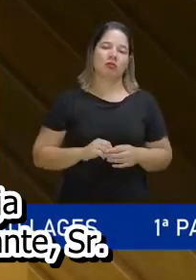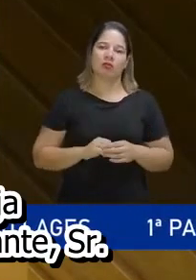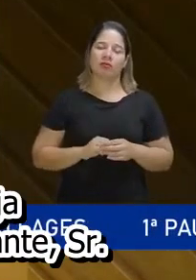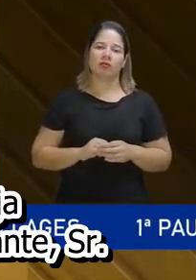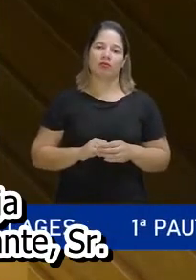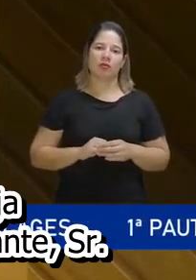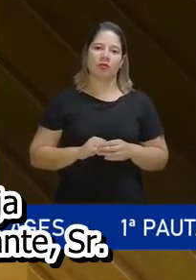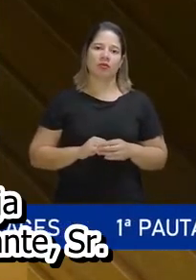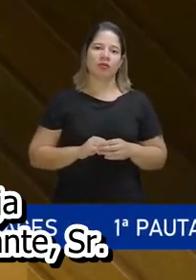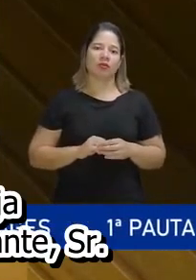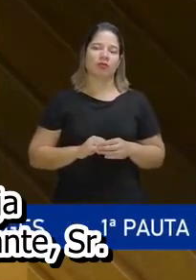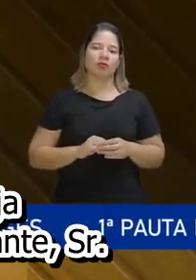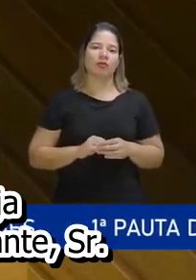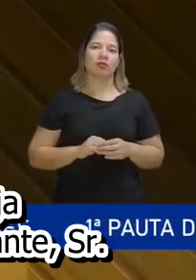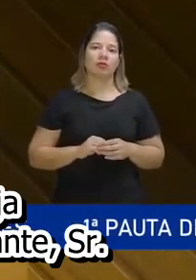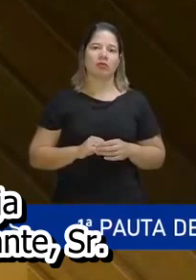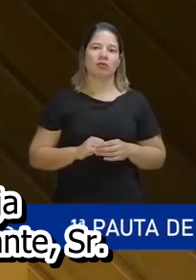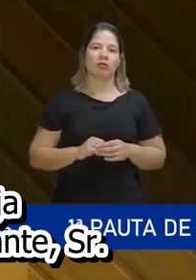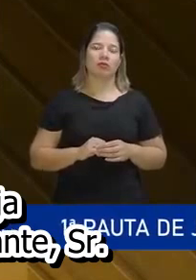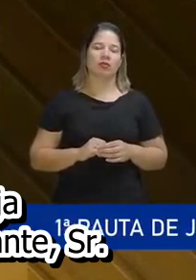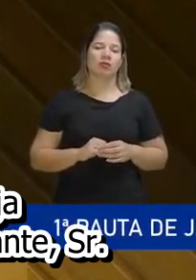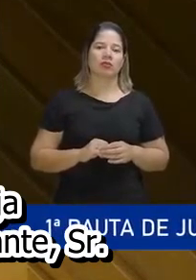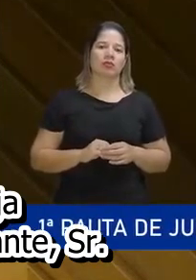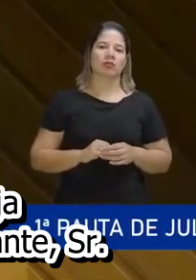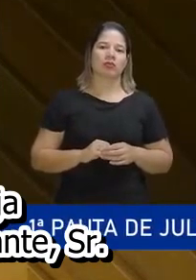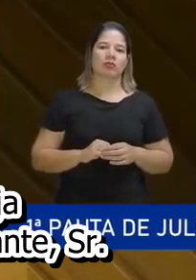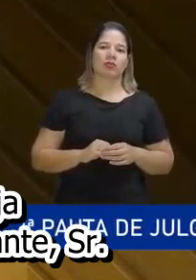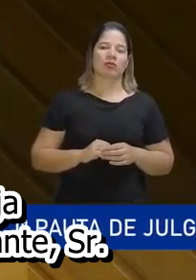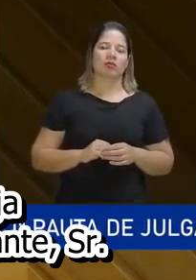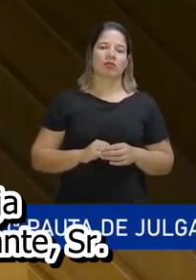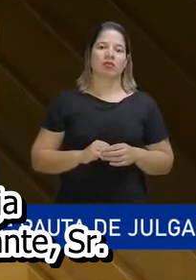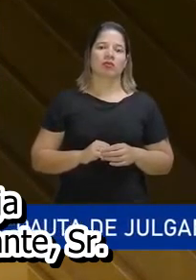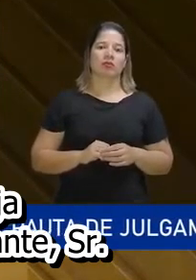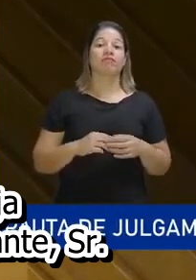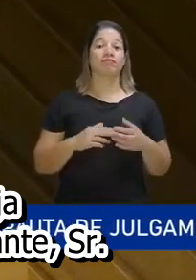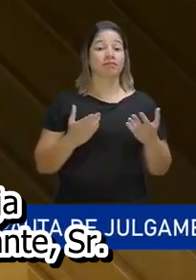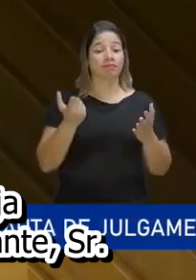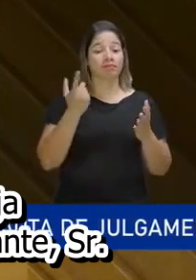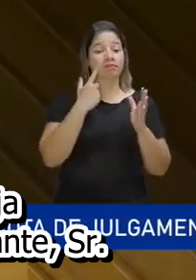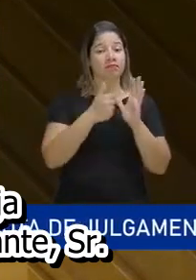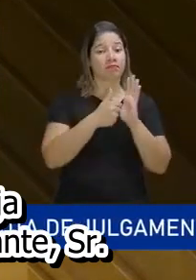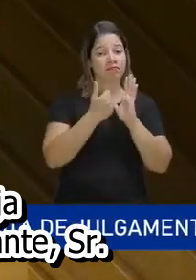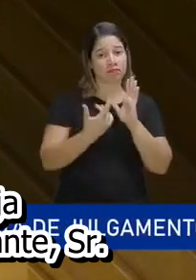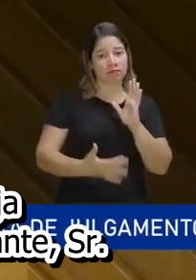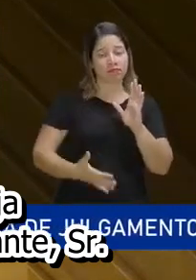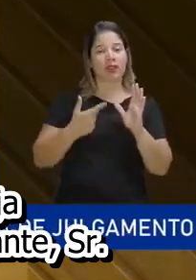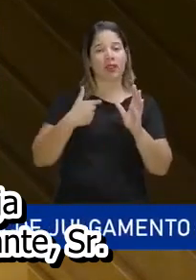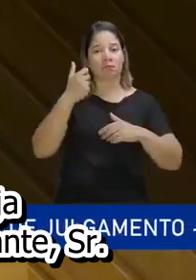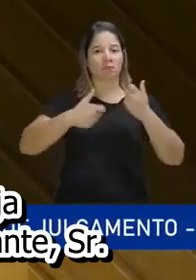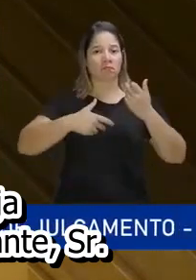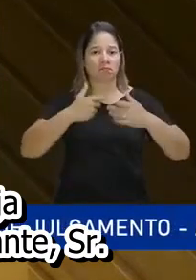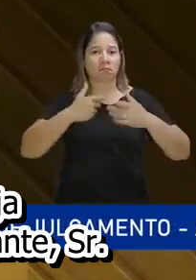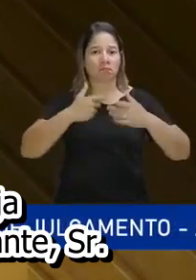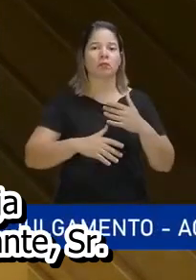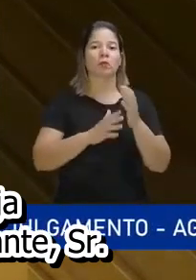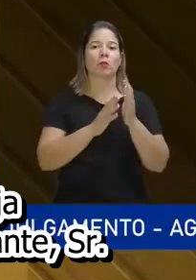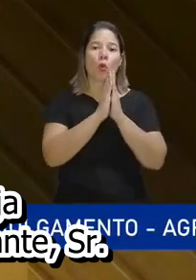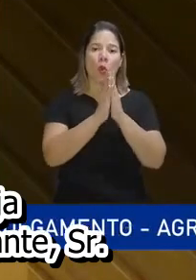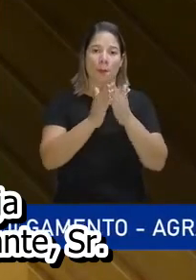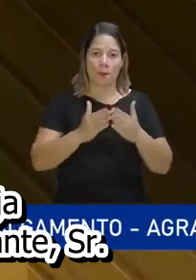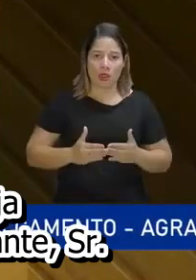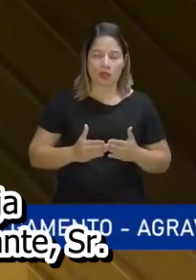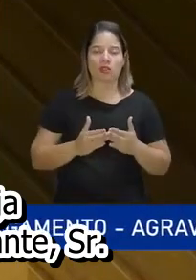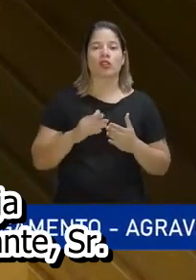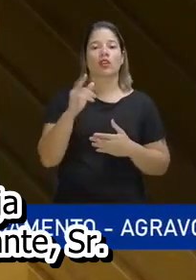Diante disso, senhores, eu peço a vocês que seja desconsiderada a decisão